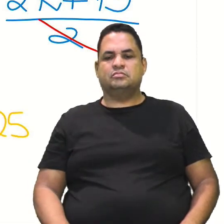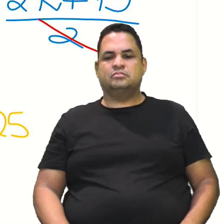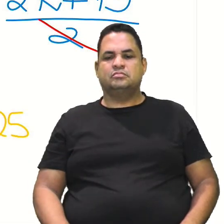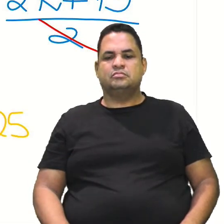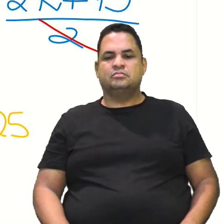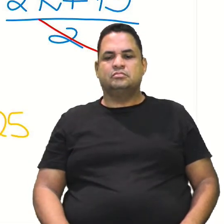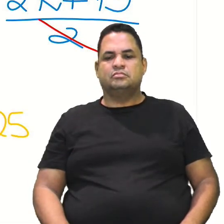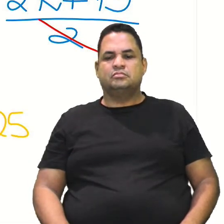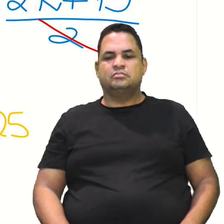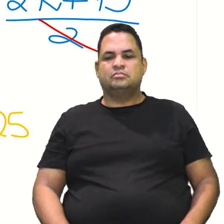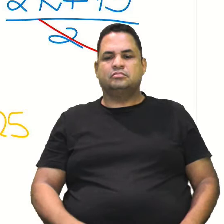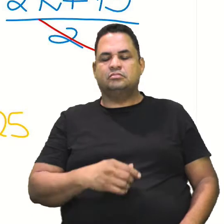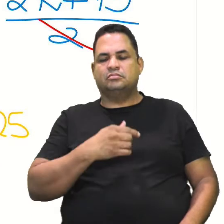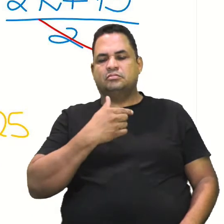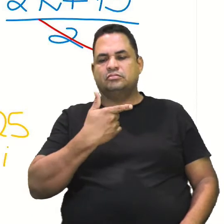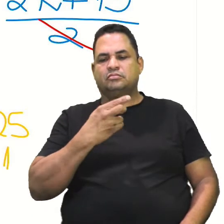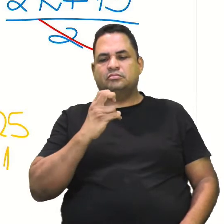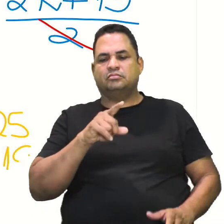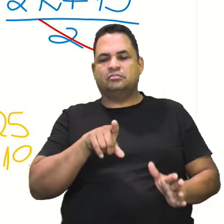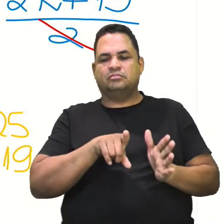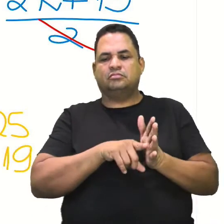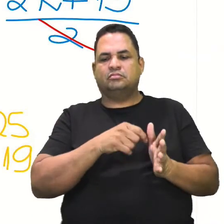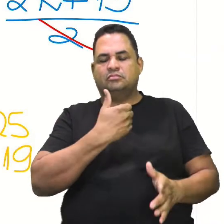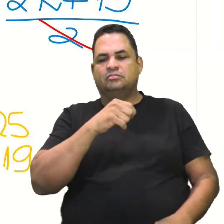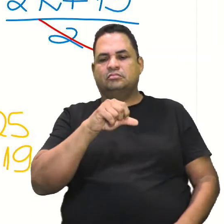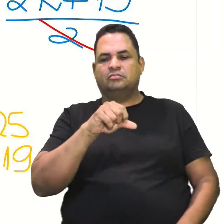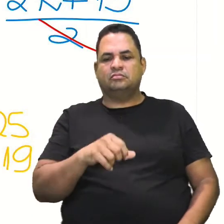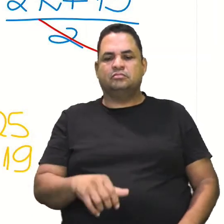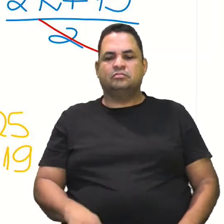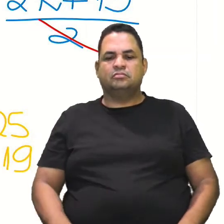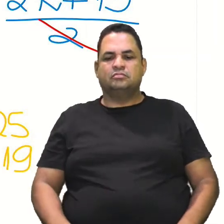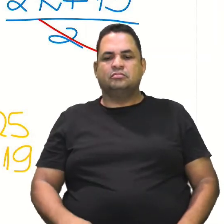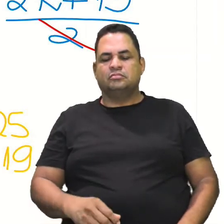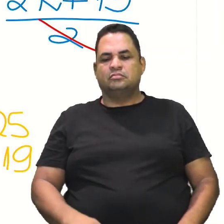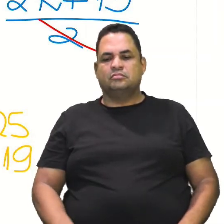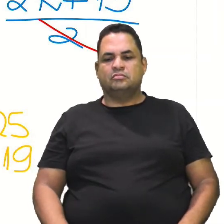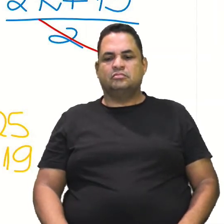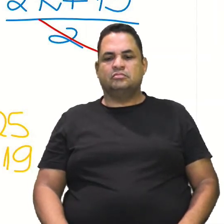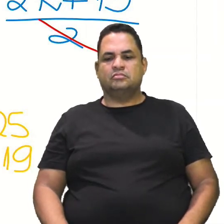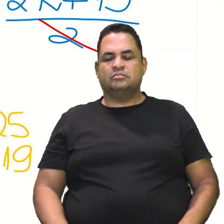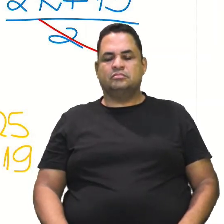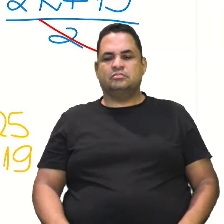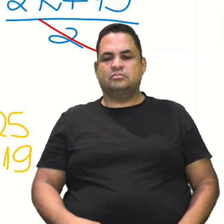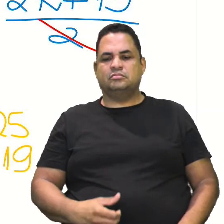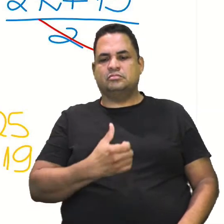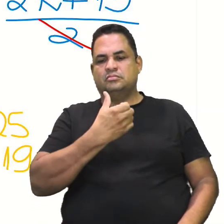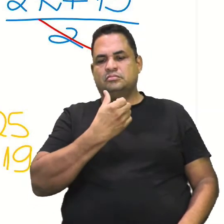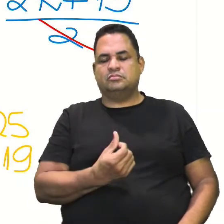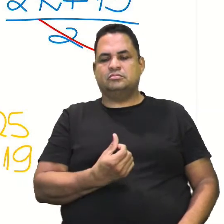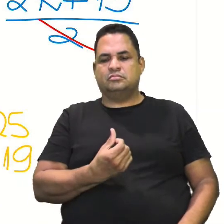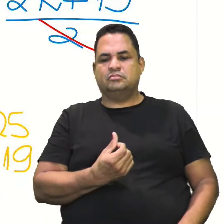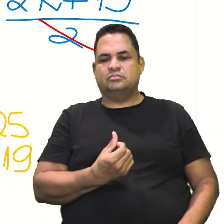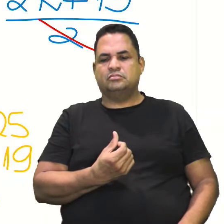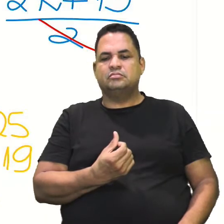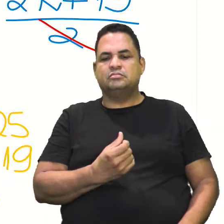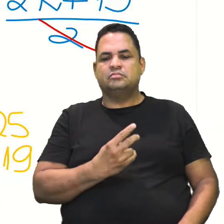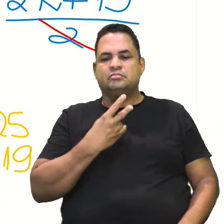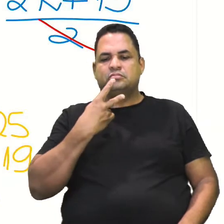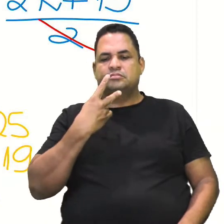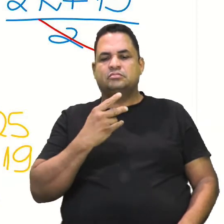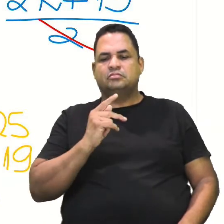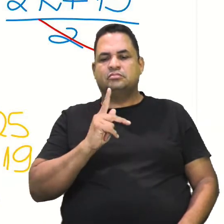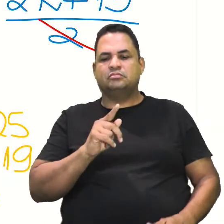seja, 2K vai ser 25 menos 19. 2K vai ser igual a 6. 6.